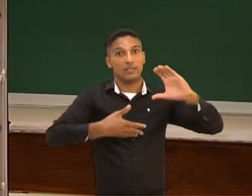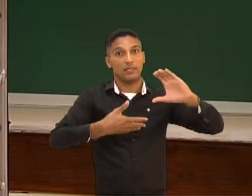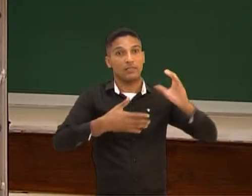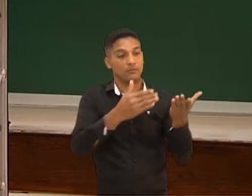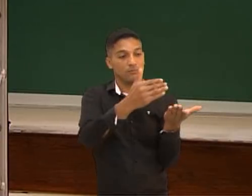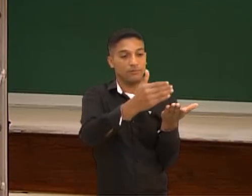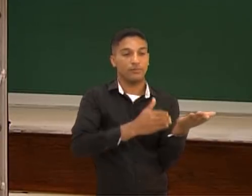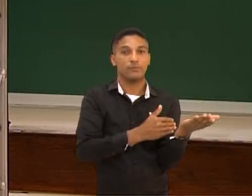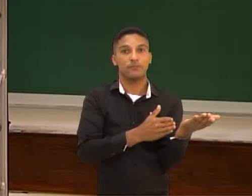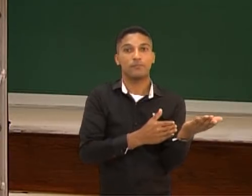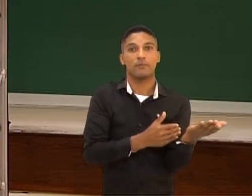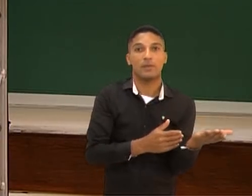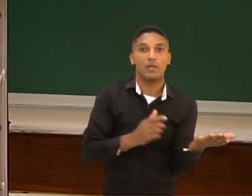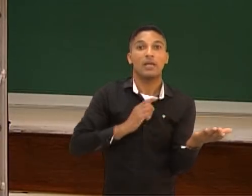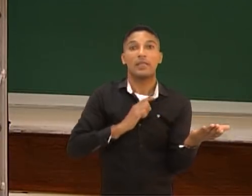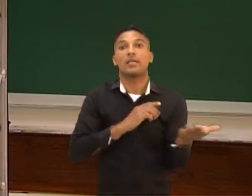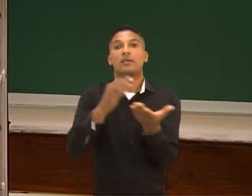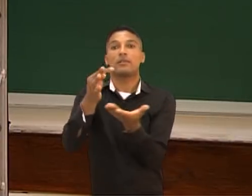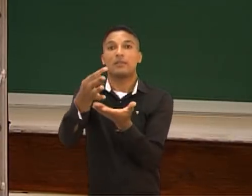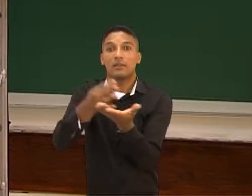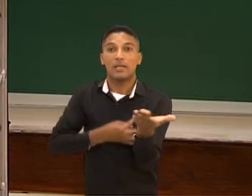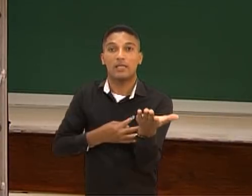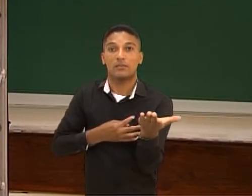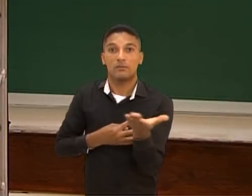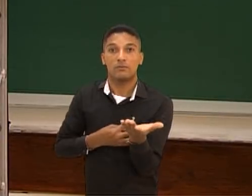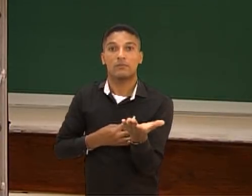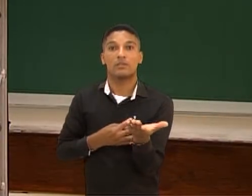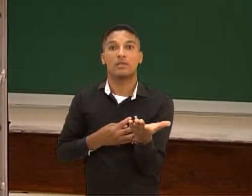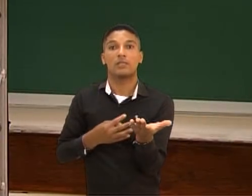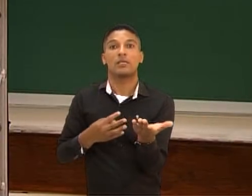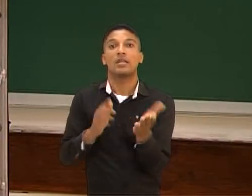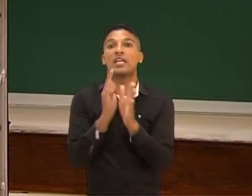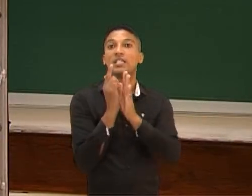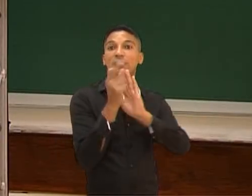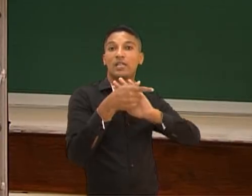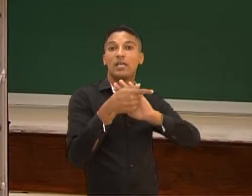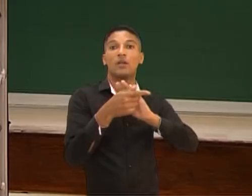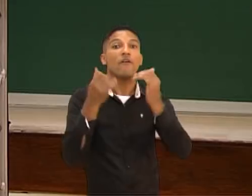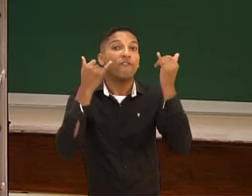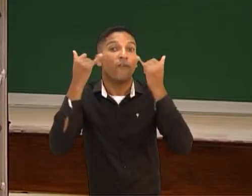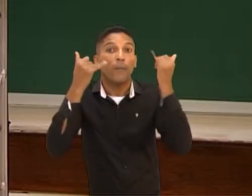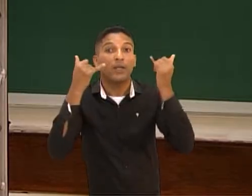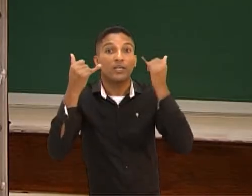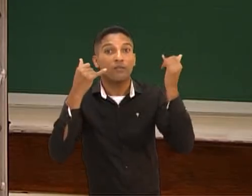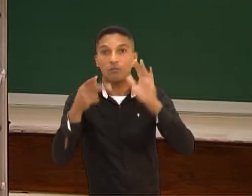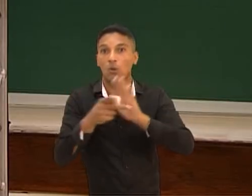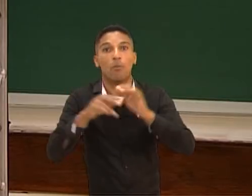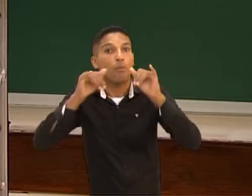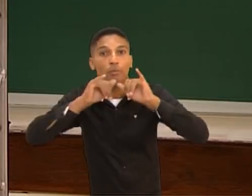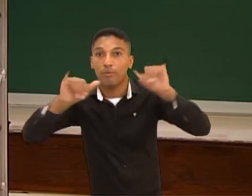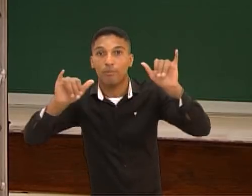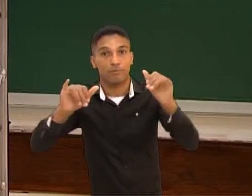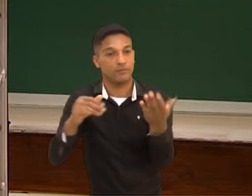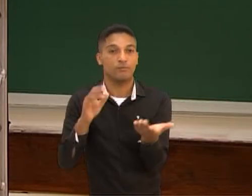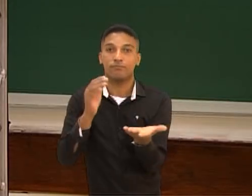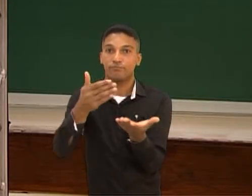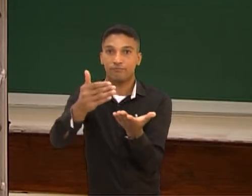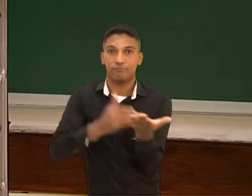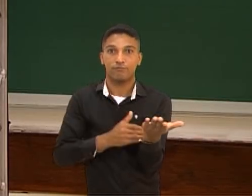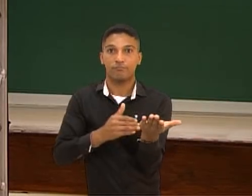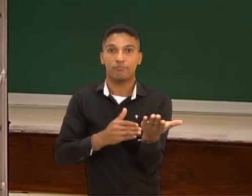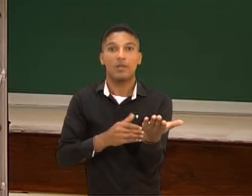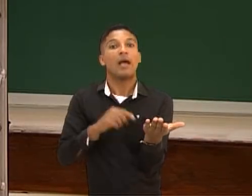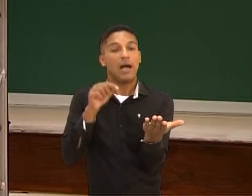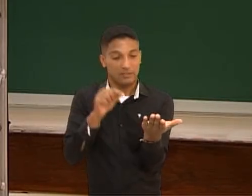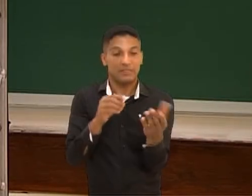são considerados do gênero informativo, pode ter ali uma linguagem altamente poética, só